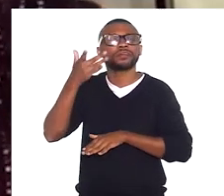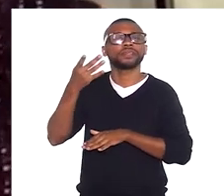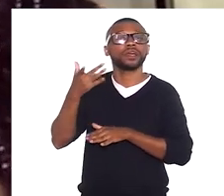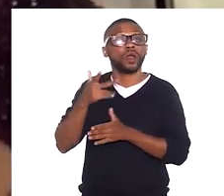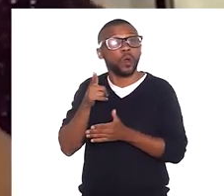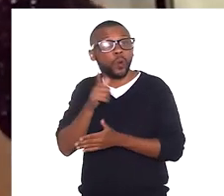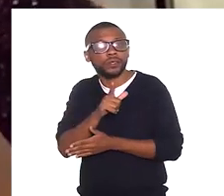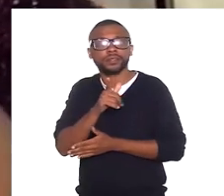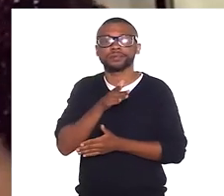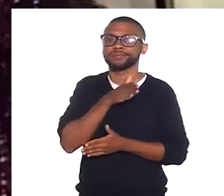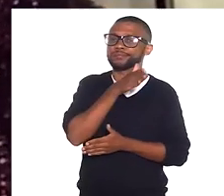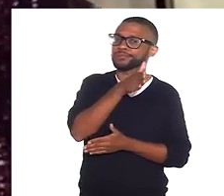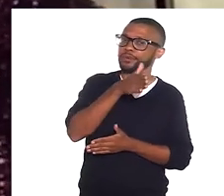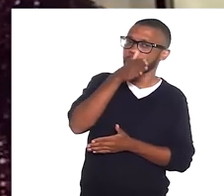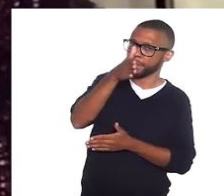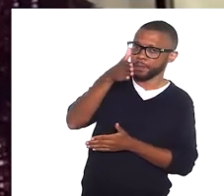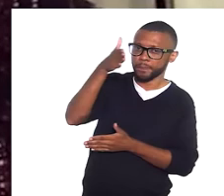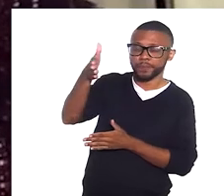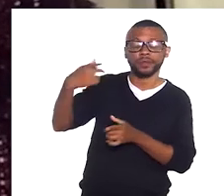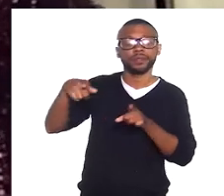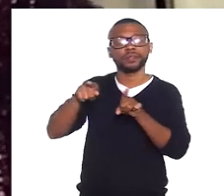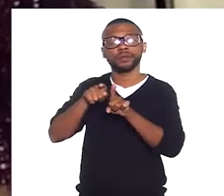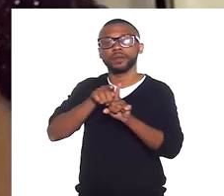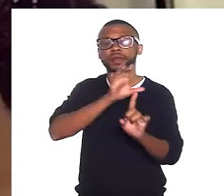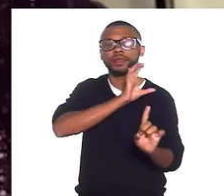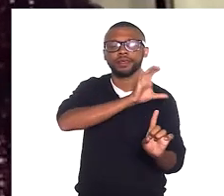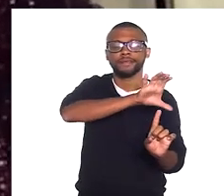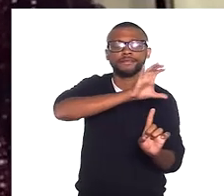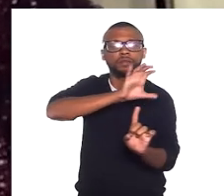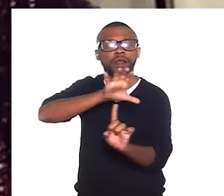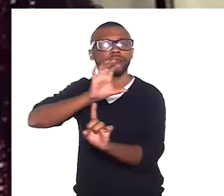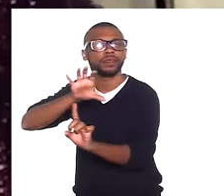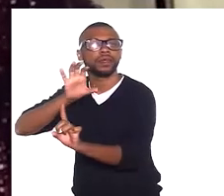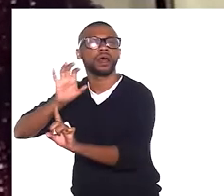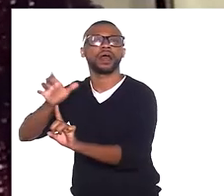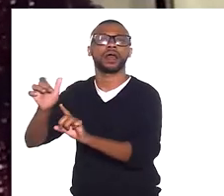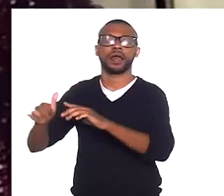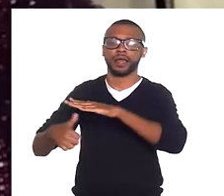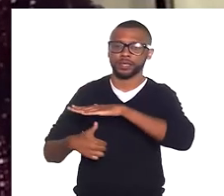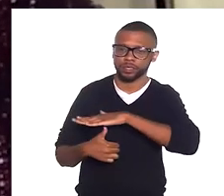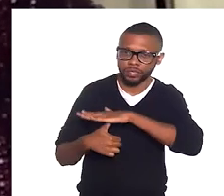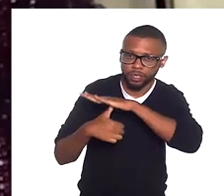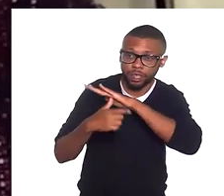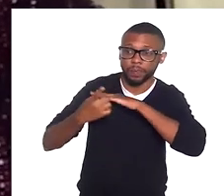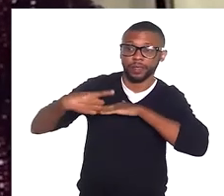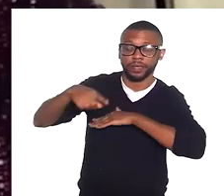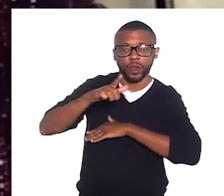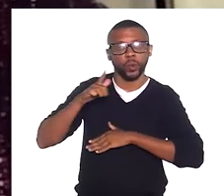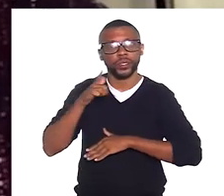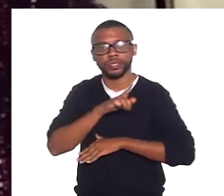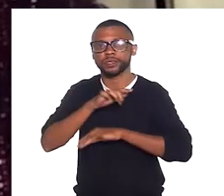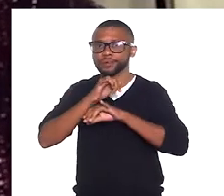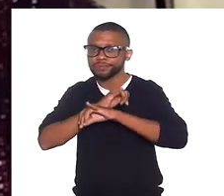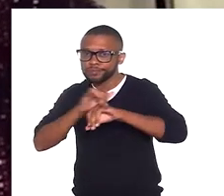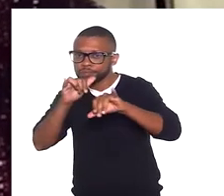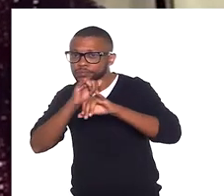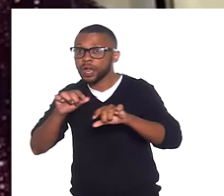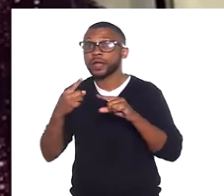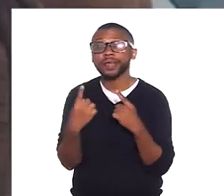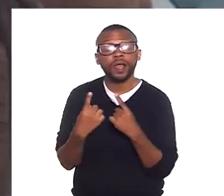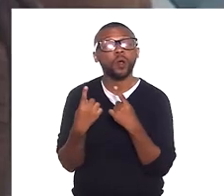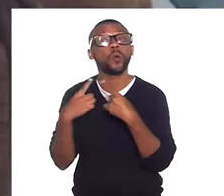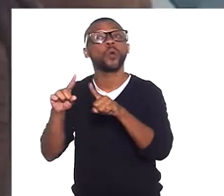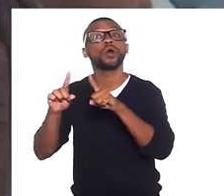nesses espaços e, em alguma medida, também influenciar essas instituições para que elas façam uma